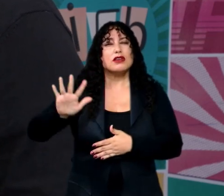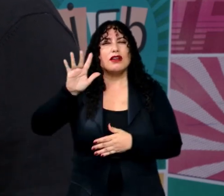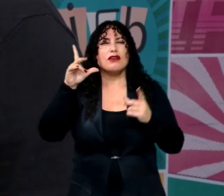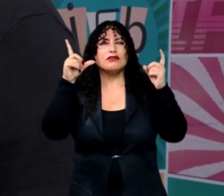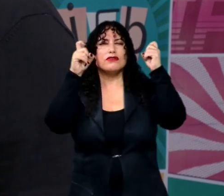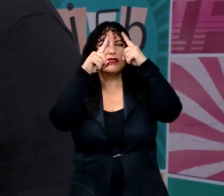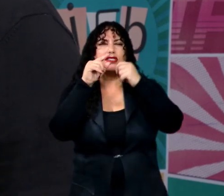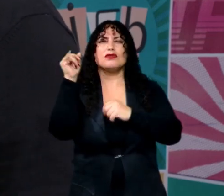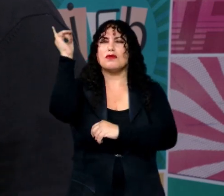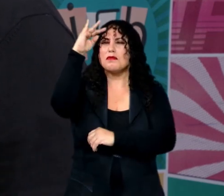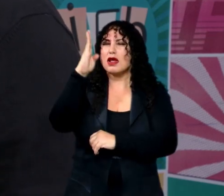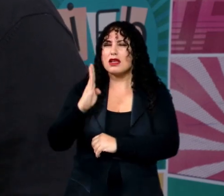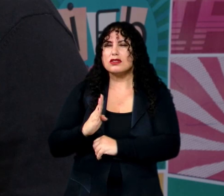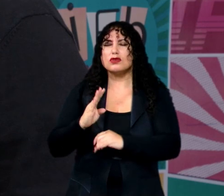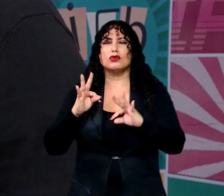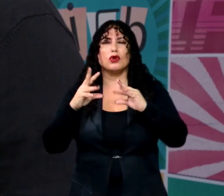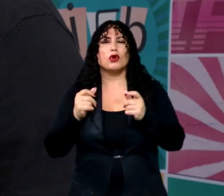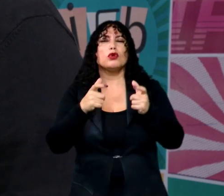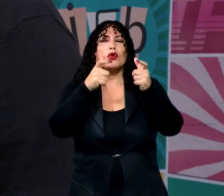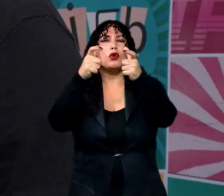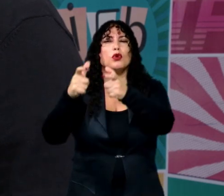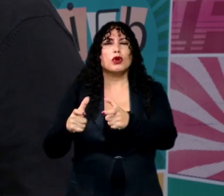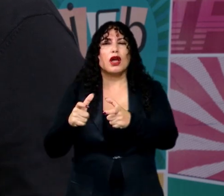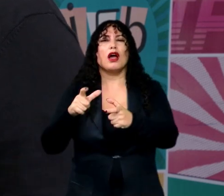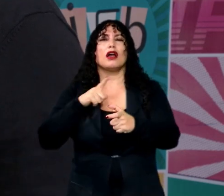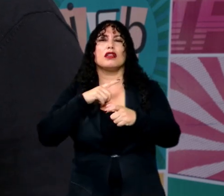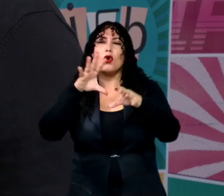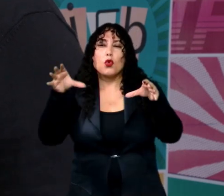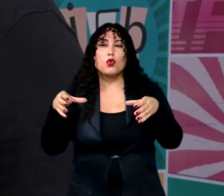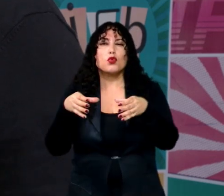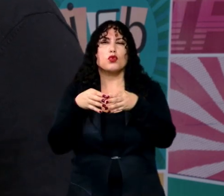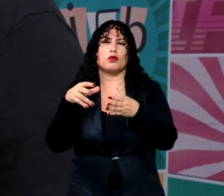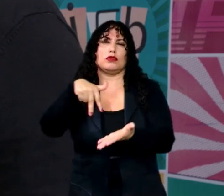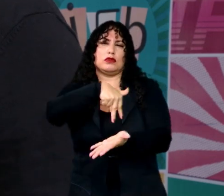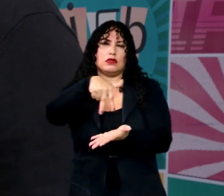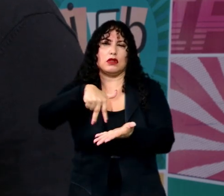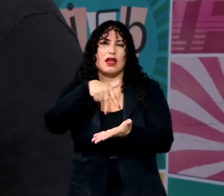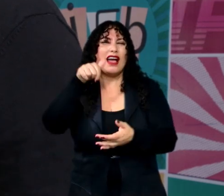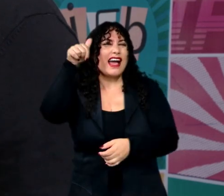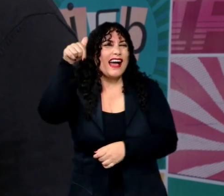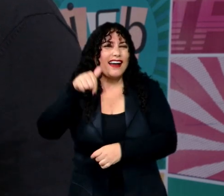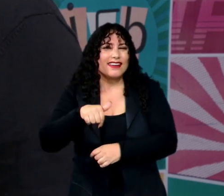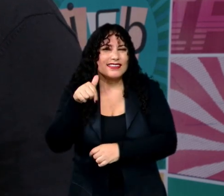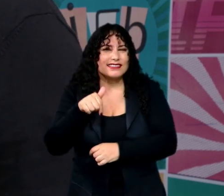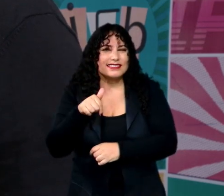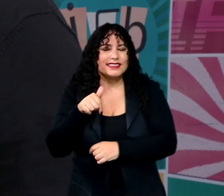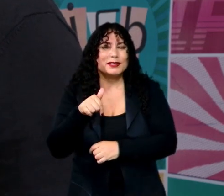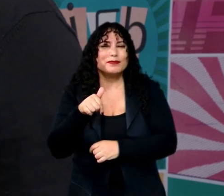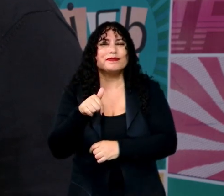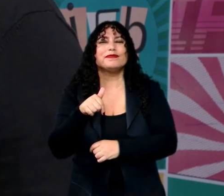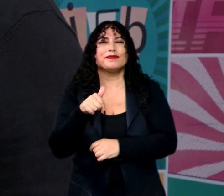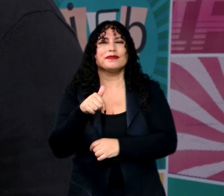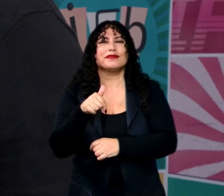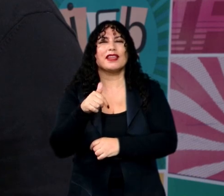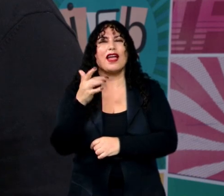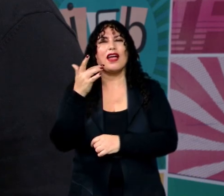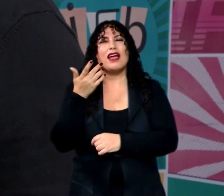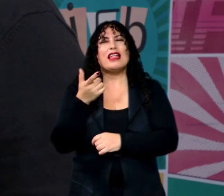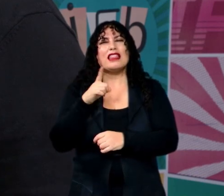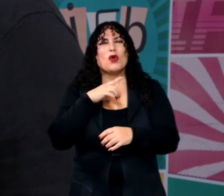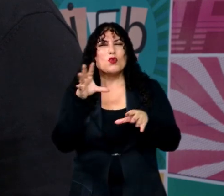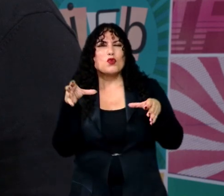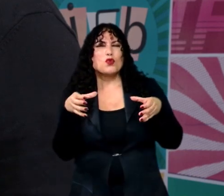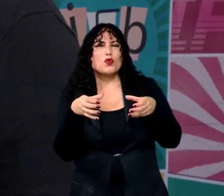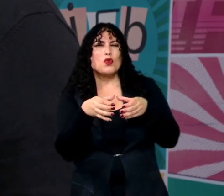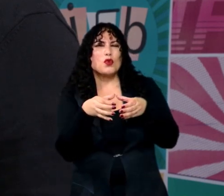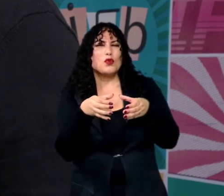no Brasil todo, a não ser lugares onde tem uma ou outra companhia. No Brasil, aqui, a gente tem as